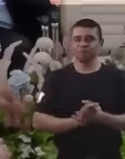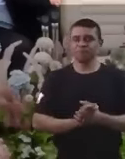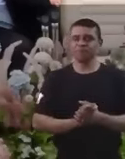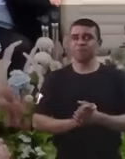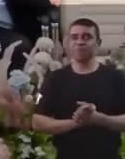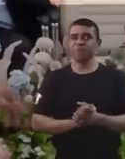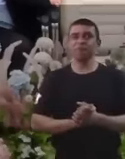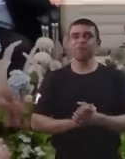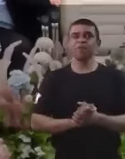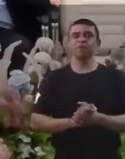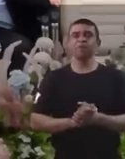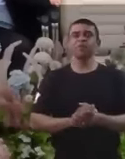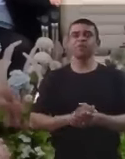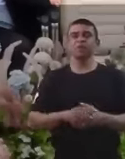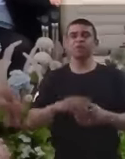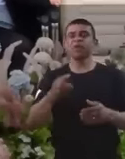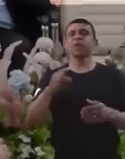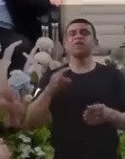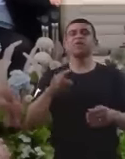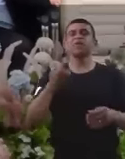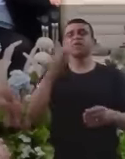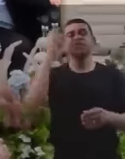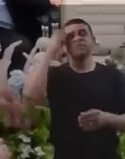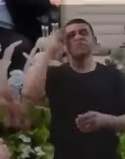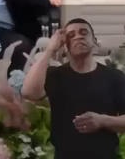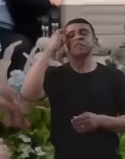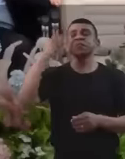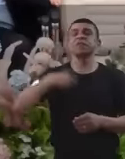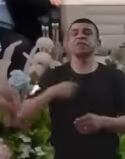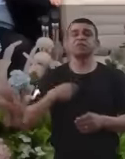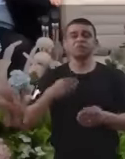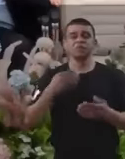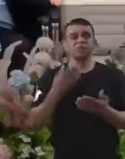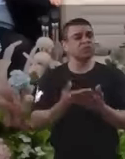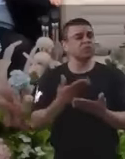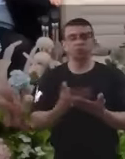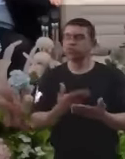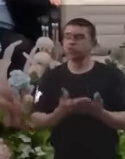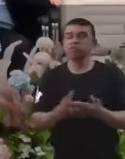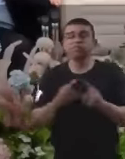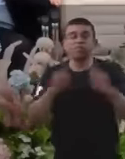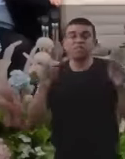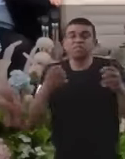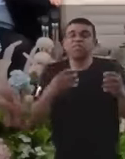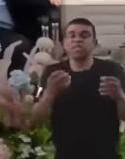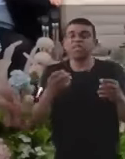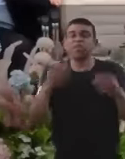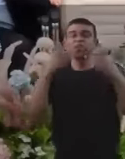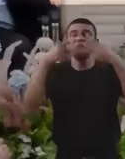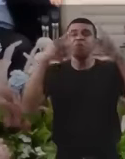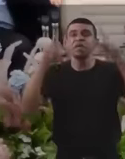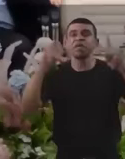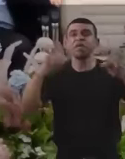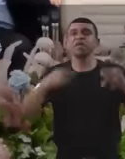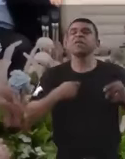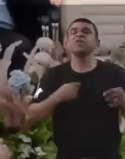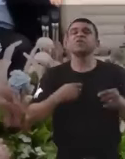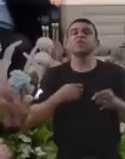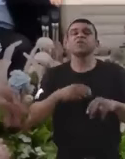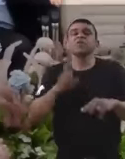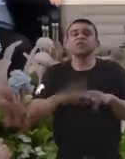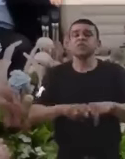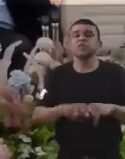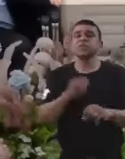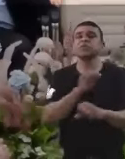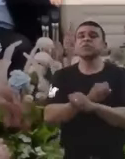Deus vai falar comigo agora, como se a Bíblia fosse uma caixinha de promessa. Não, mas está escrito, pastor, que quando a gente vai pregar, é